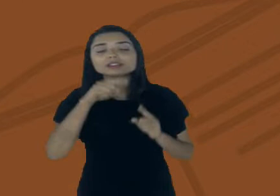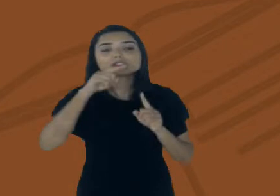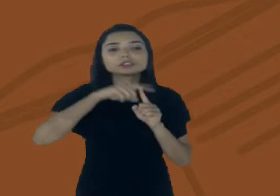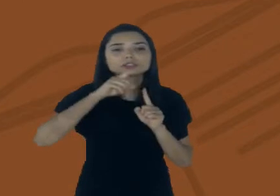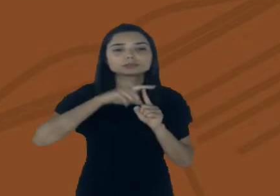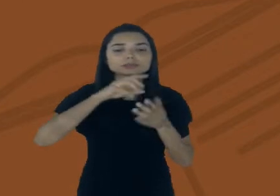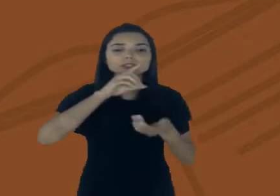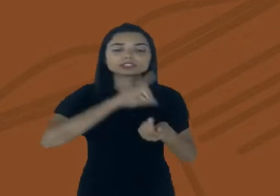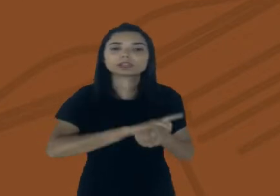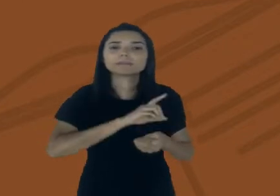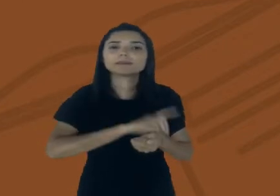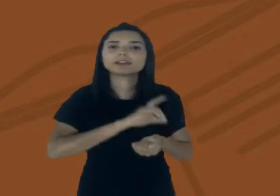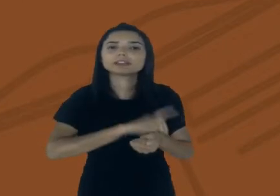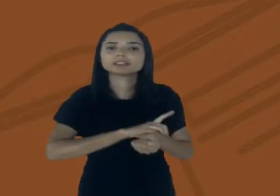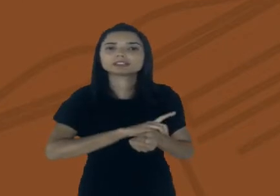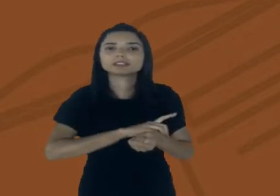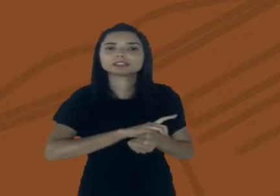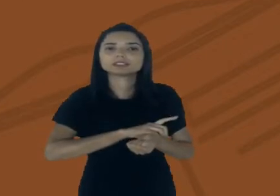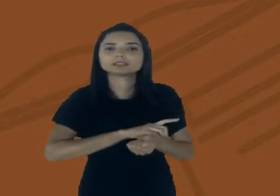diabetes,